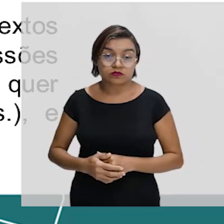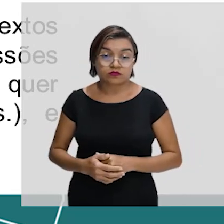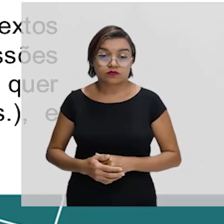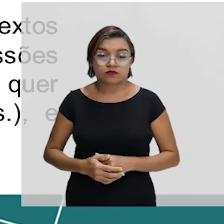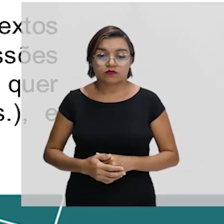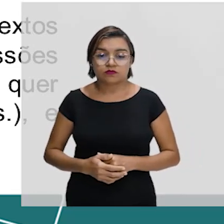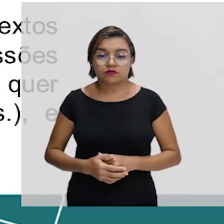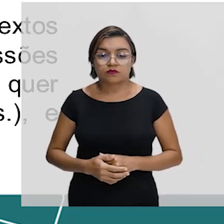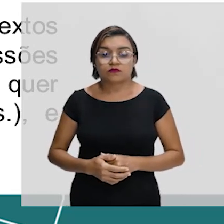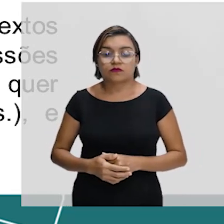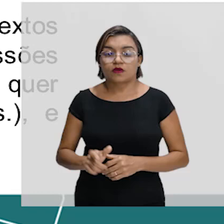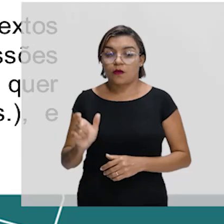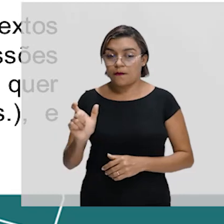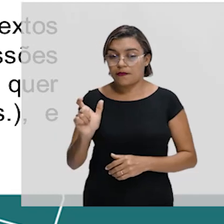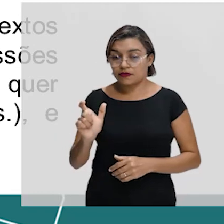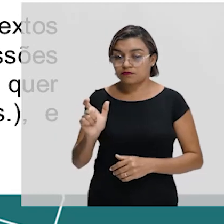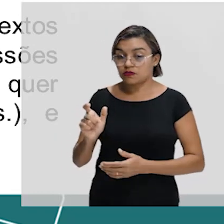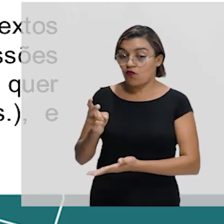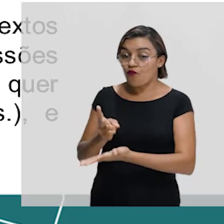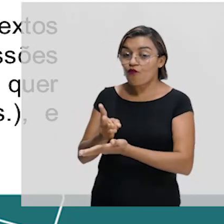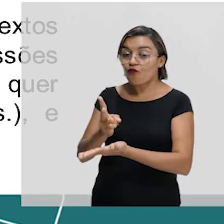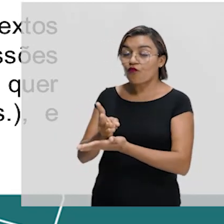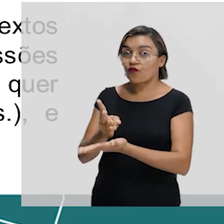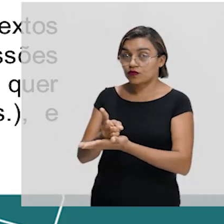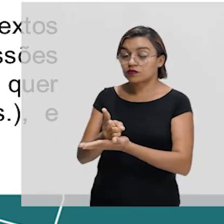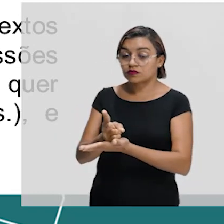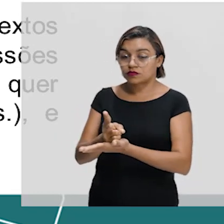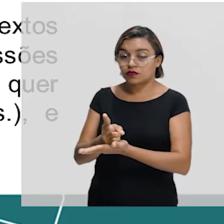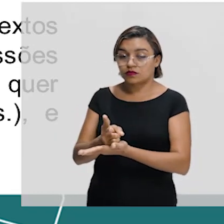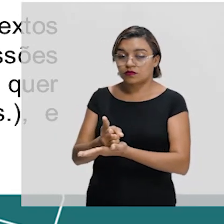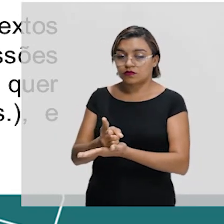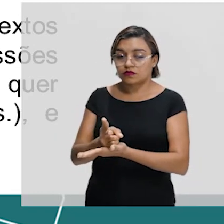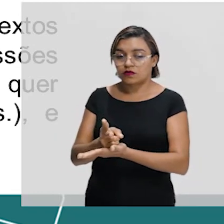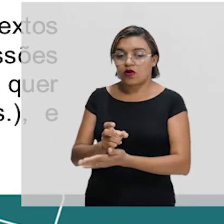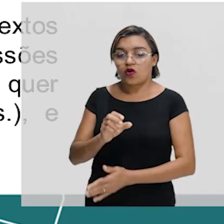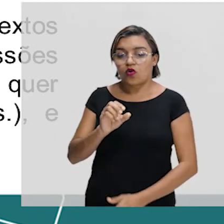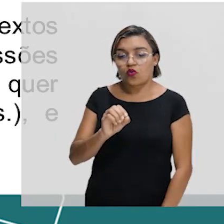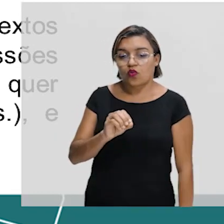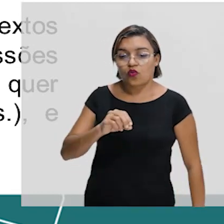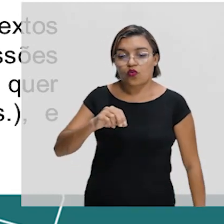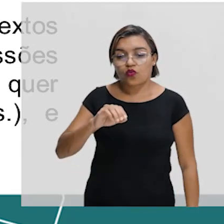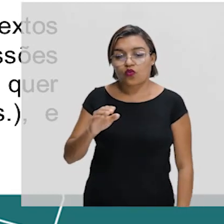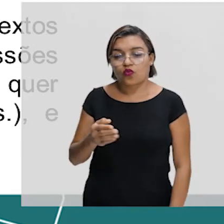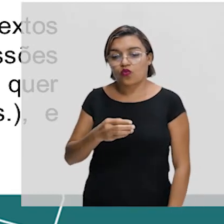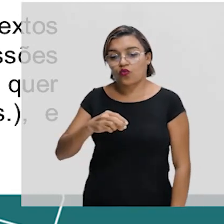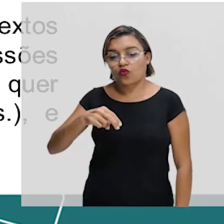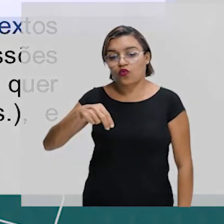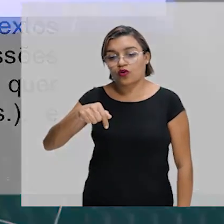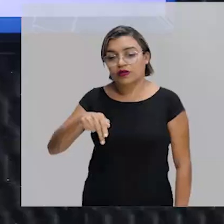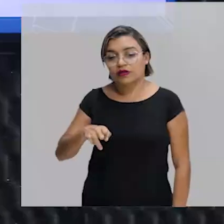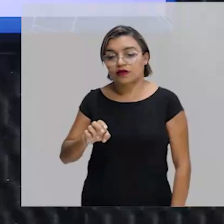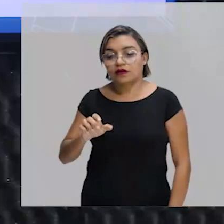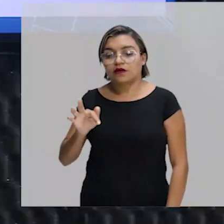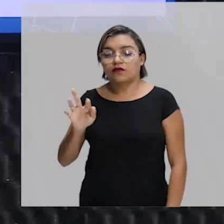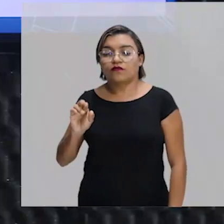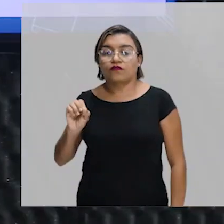que for. Isso é uma expressão fixa, tá? Então, o que for. Isso aqui é uma característica só